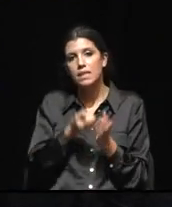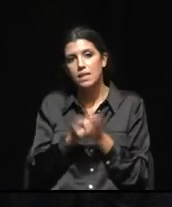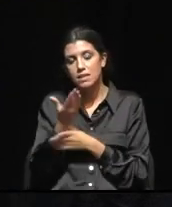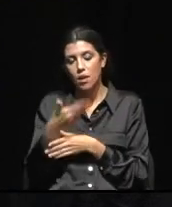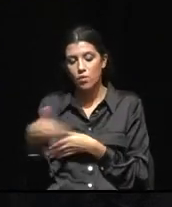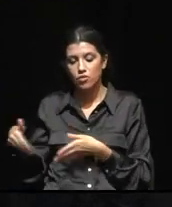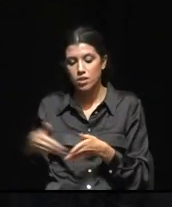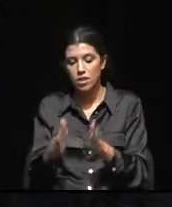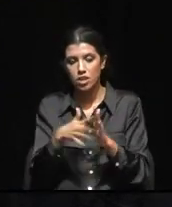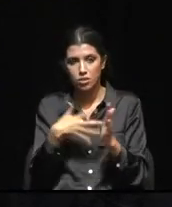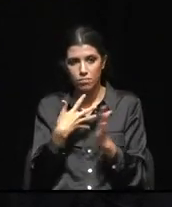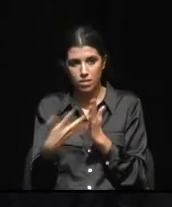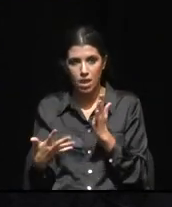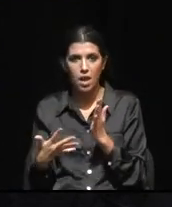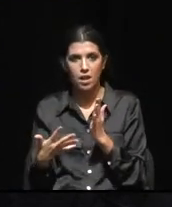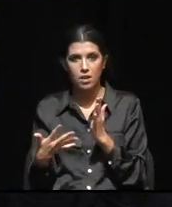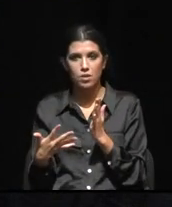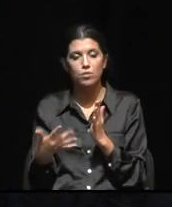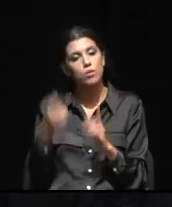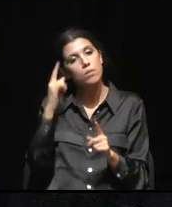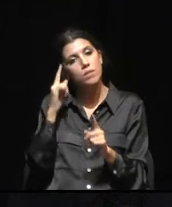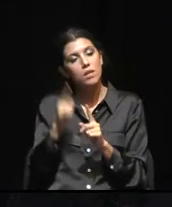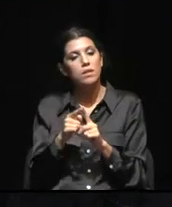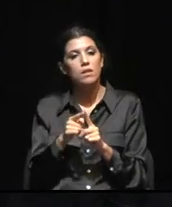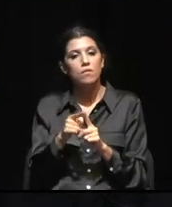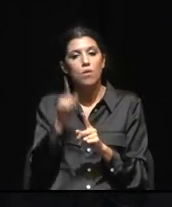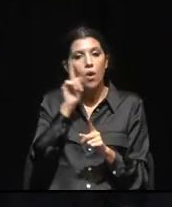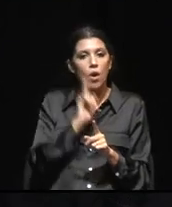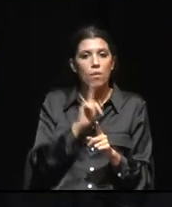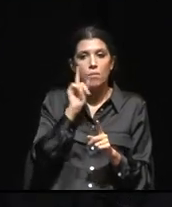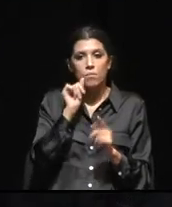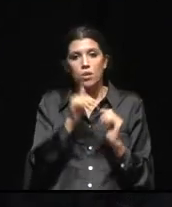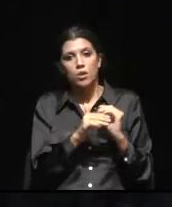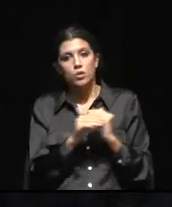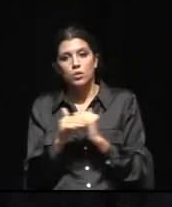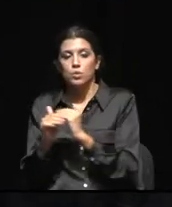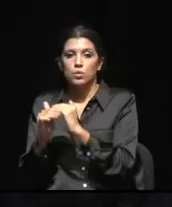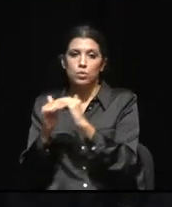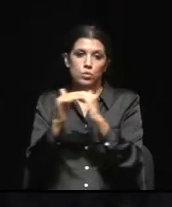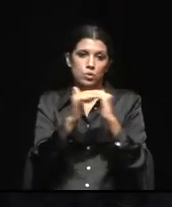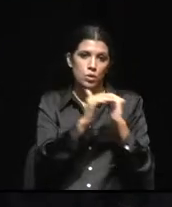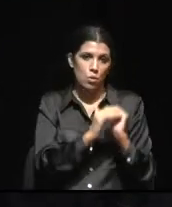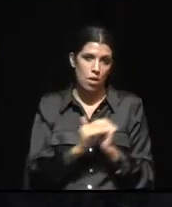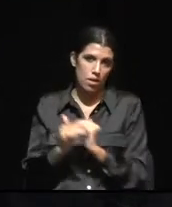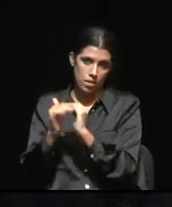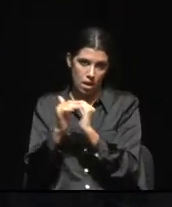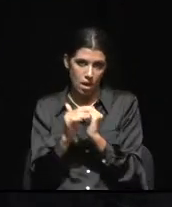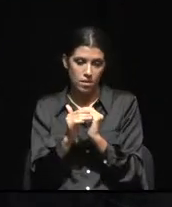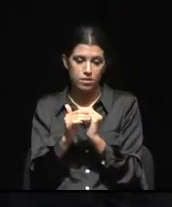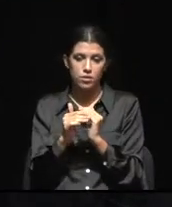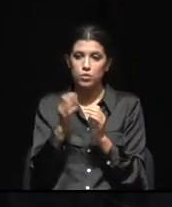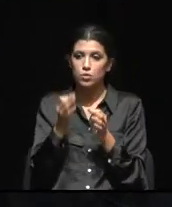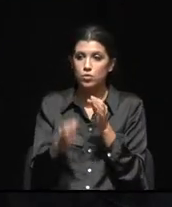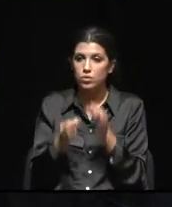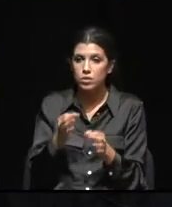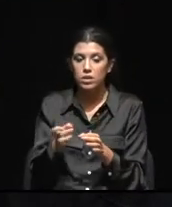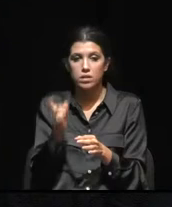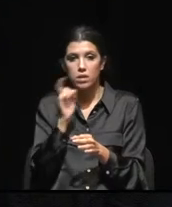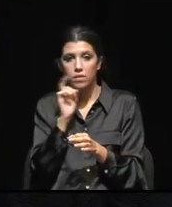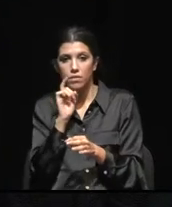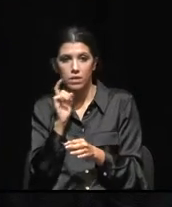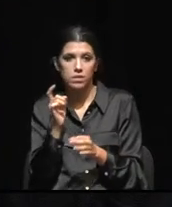programas e planos que concorrem para promover a igualdade a justiça a defesa a proteção e os direitos